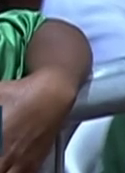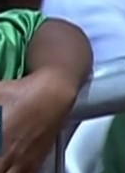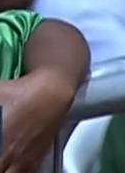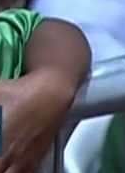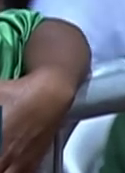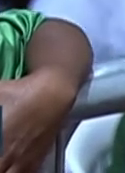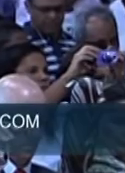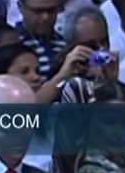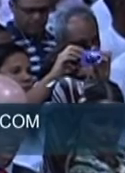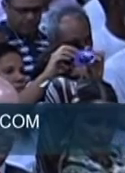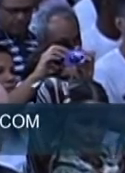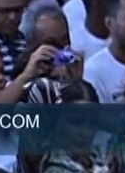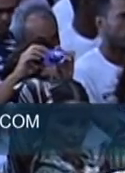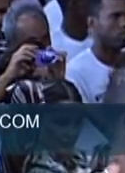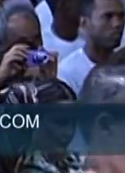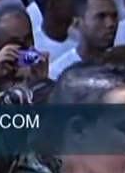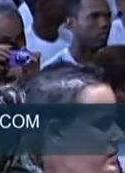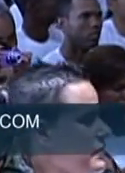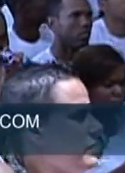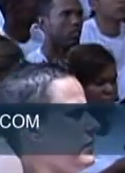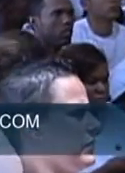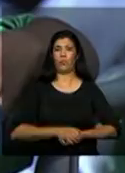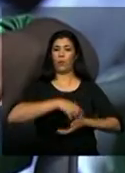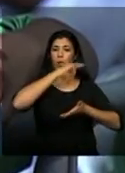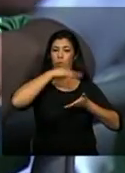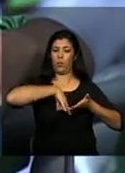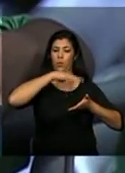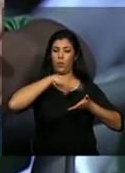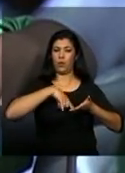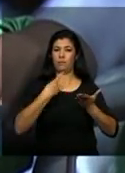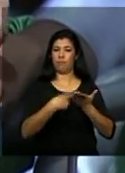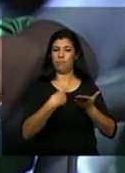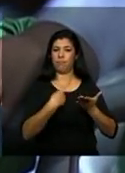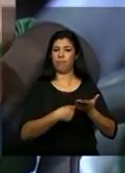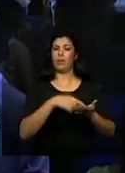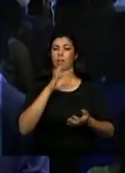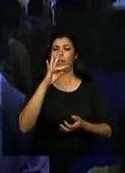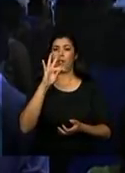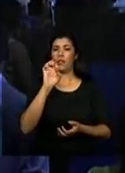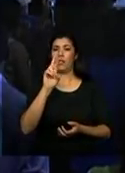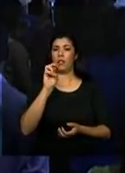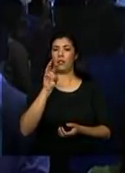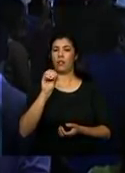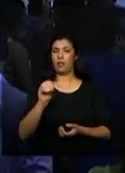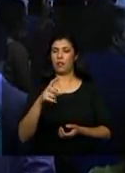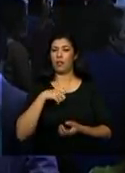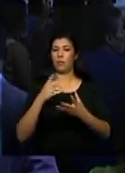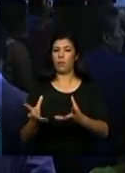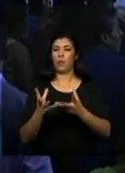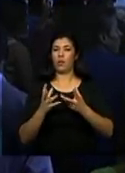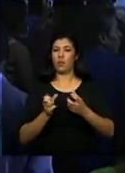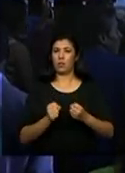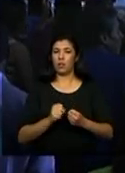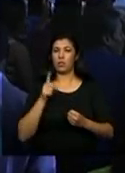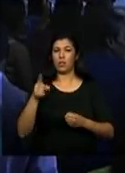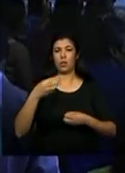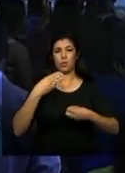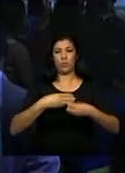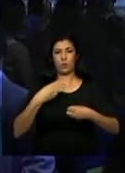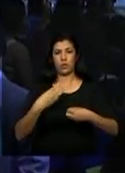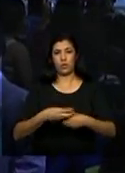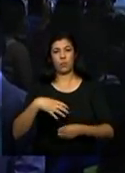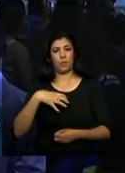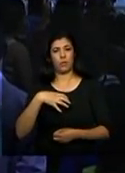Termos de adesão do Governo do Estado da Bahia e da Prefeitura do Rio Branco à Política